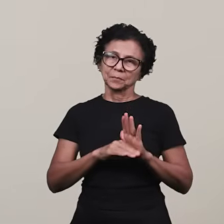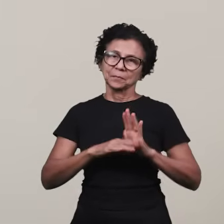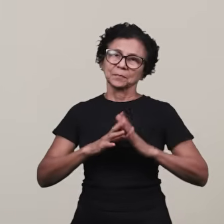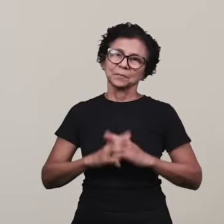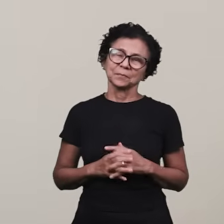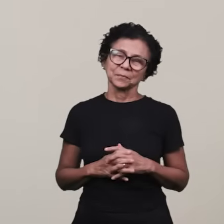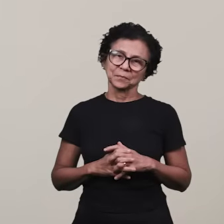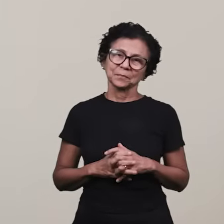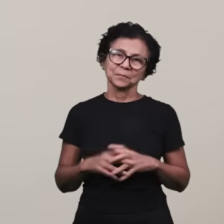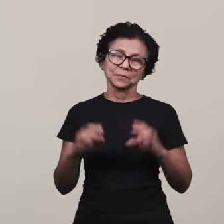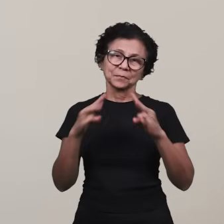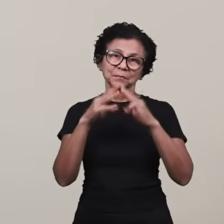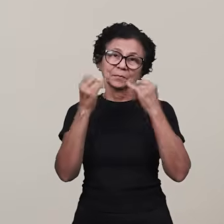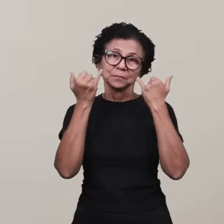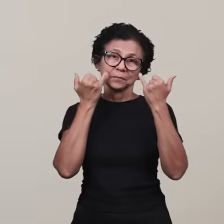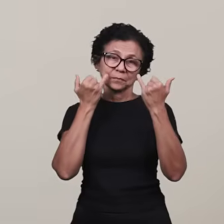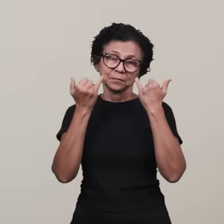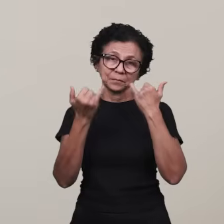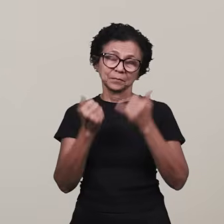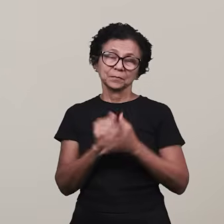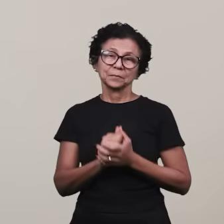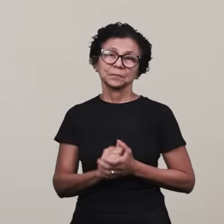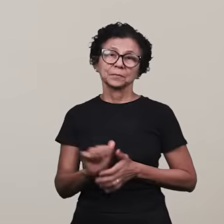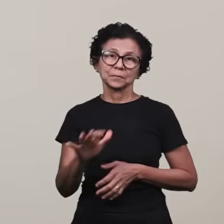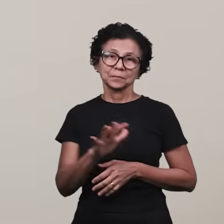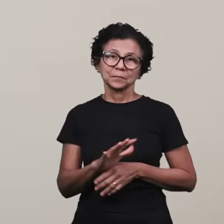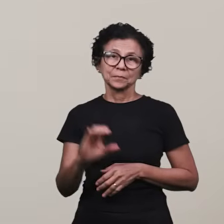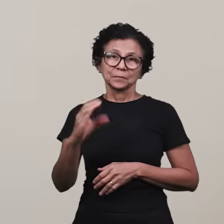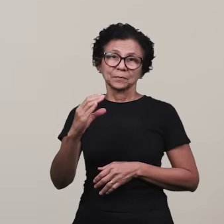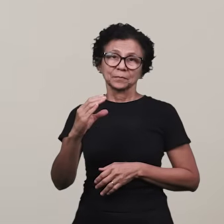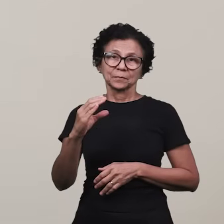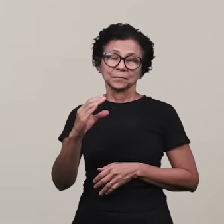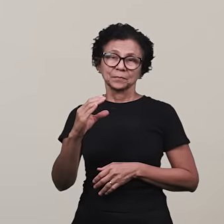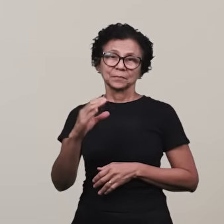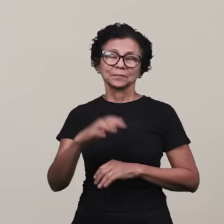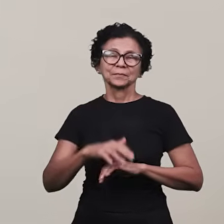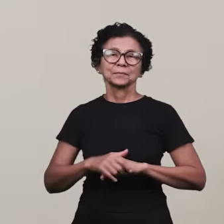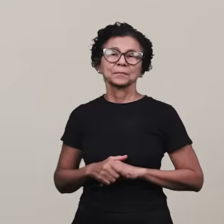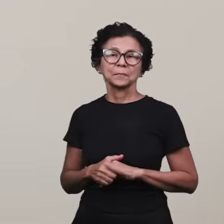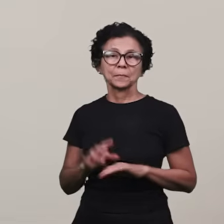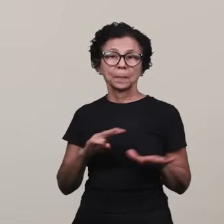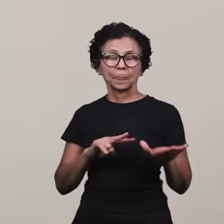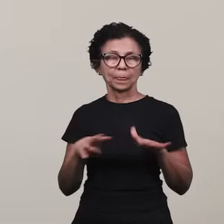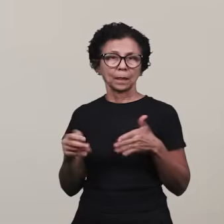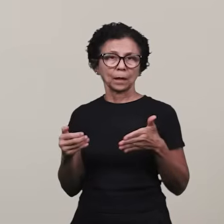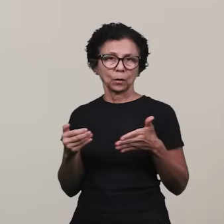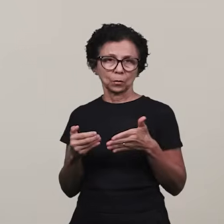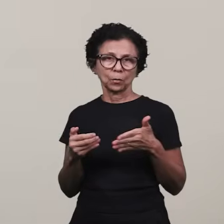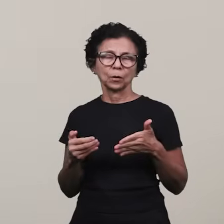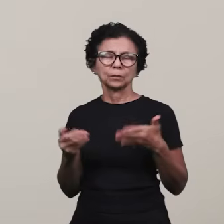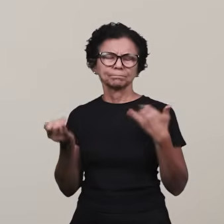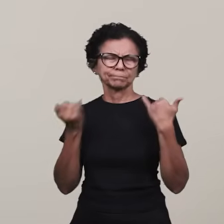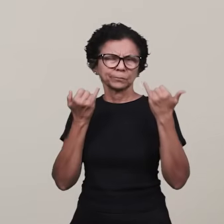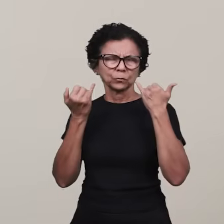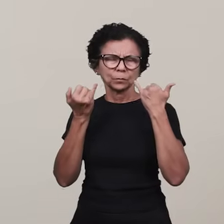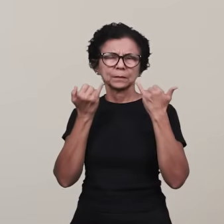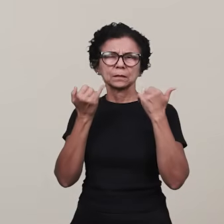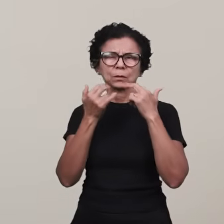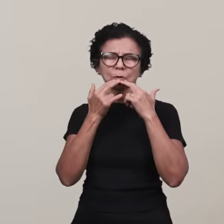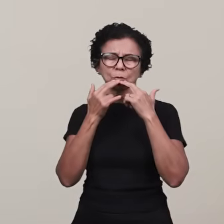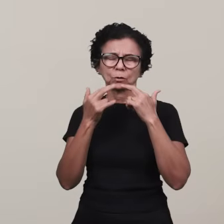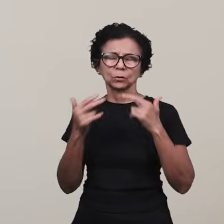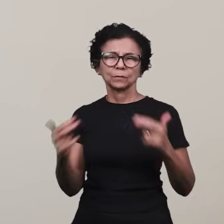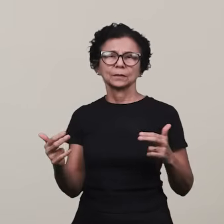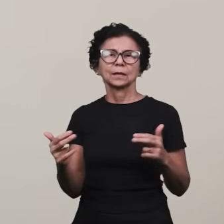acompanha aqui no Maranhão News. Estamos aqui direto da região de Cariacica. E essa semana temos